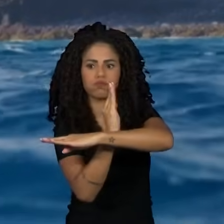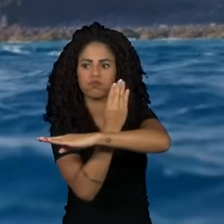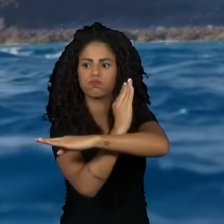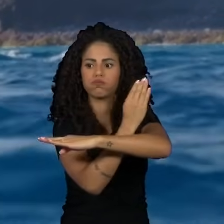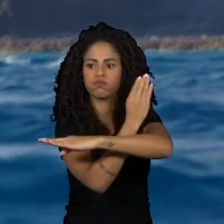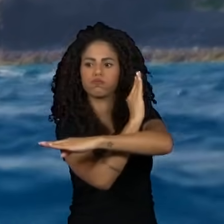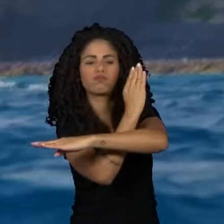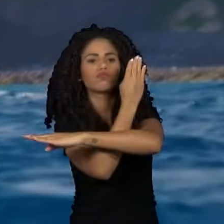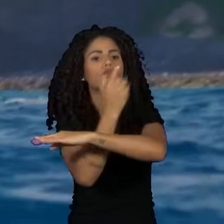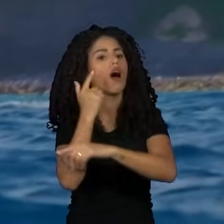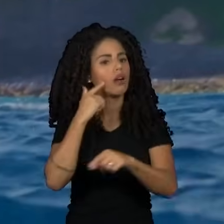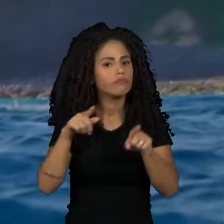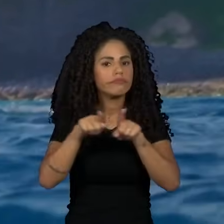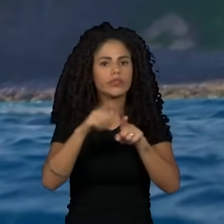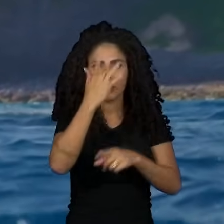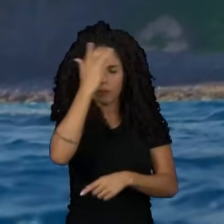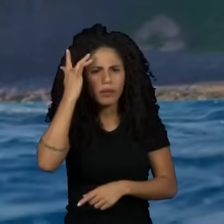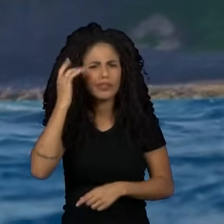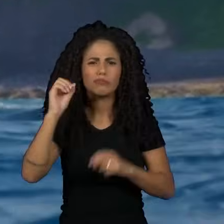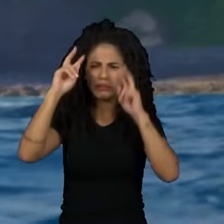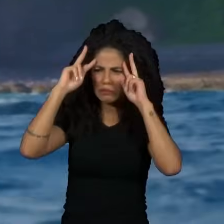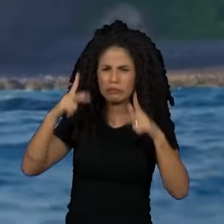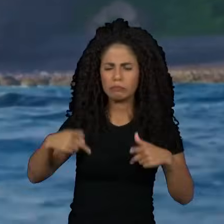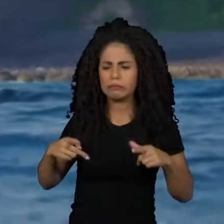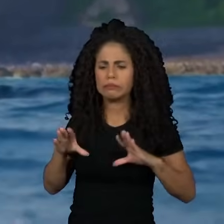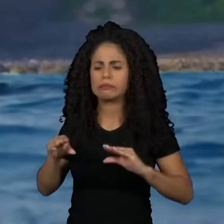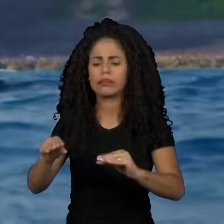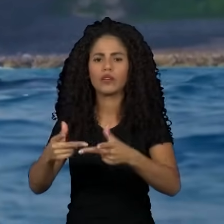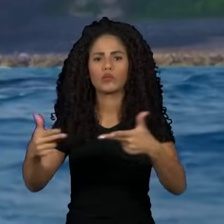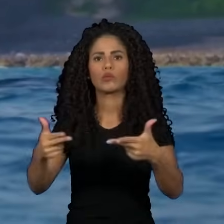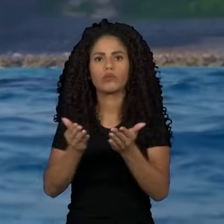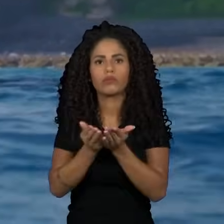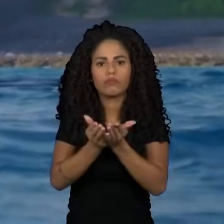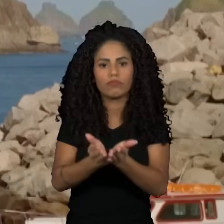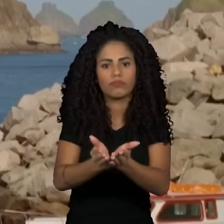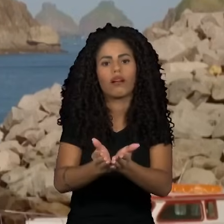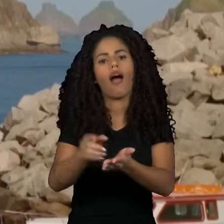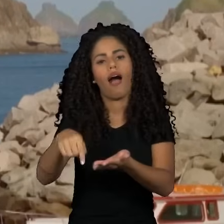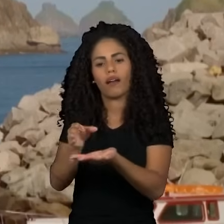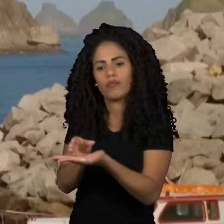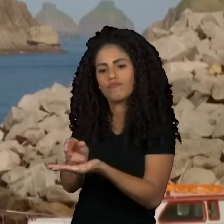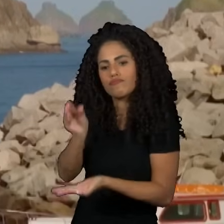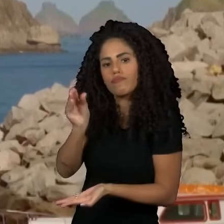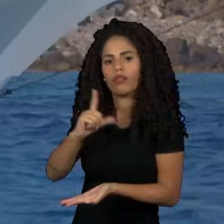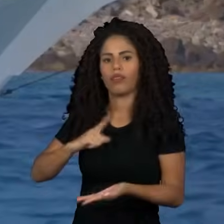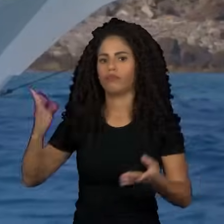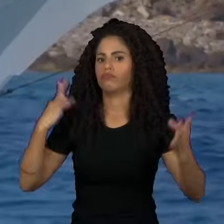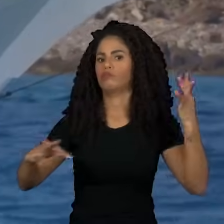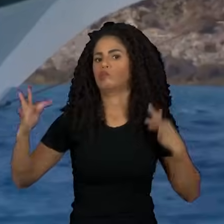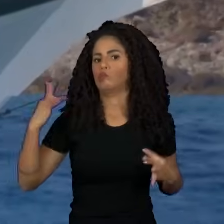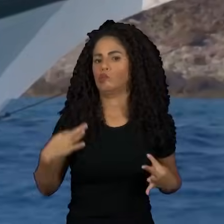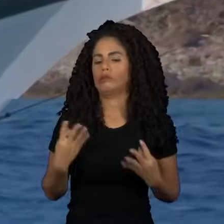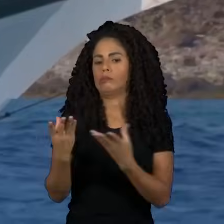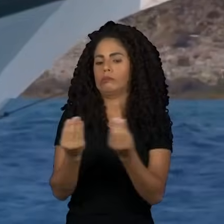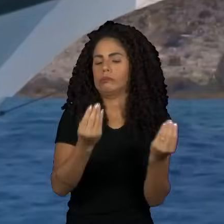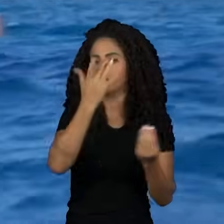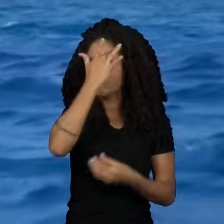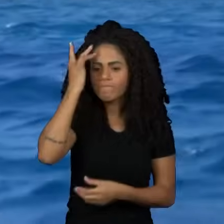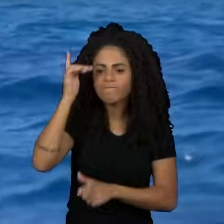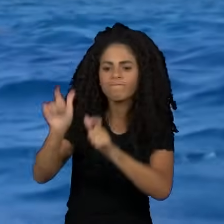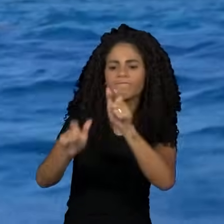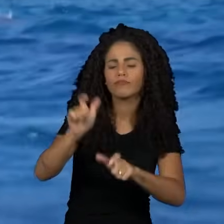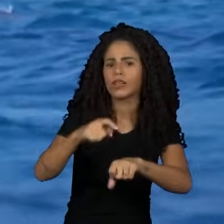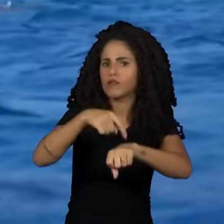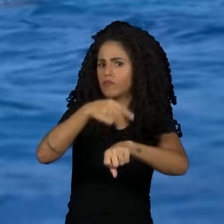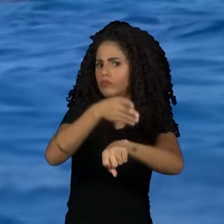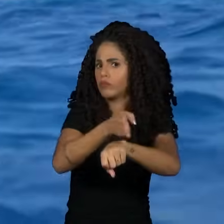antrópicas, a gente vai ter o ser humano, né, justamente a atividade náutica, principalmente aqui em Fernando de Noronha, que a gente está com o turismo crescendo desordenadamente o tempo todo e